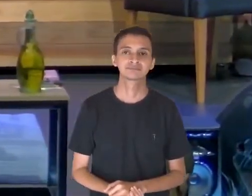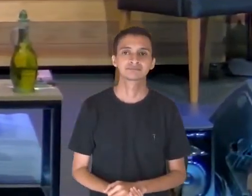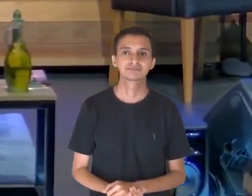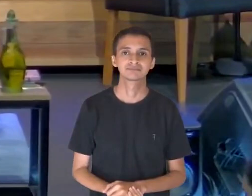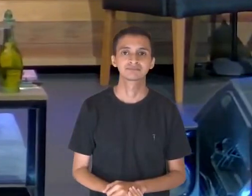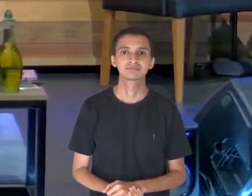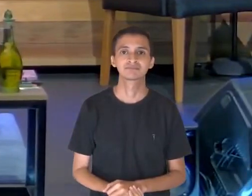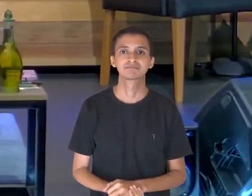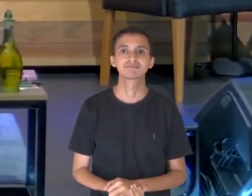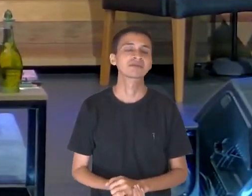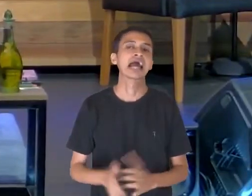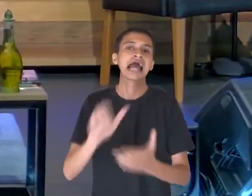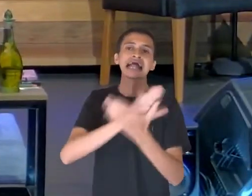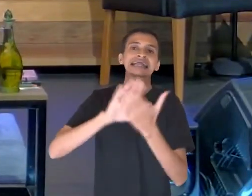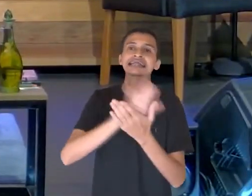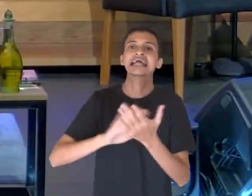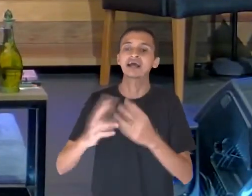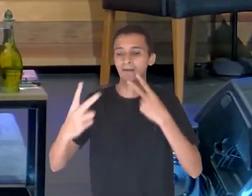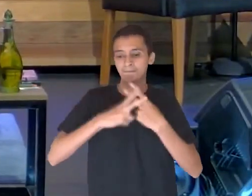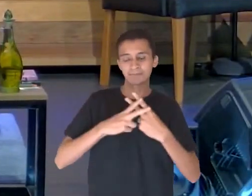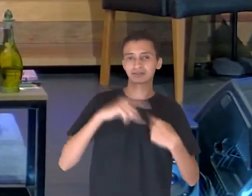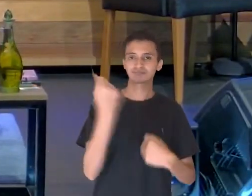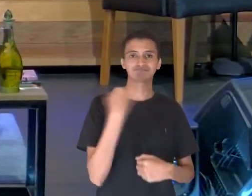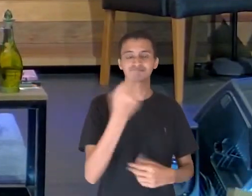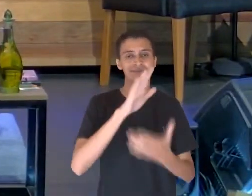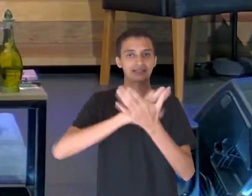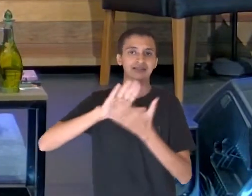Diga, não vão segurar a gente aqui.